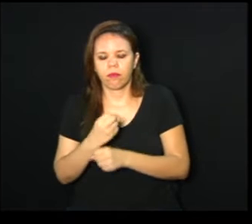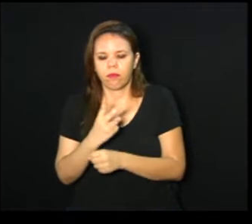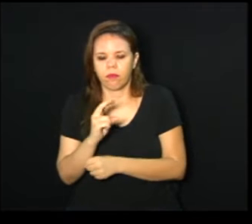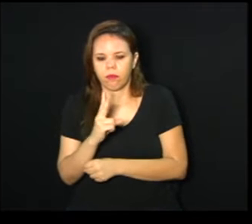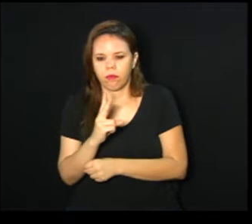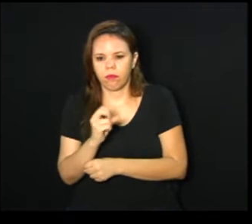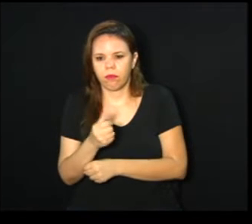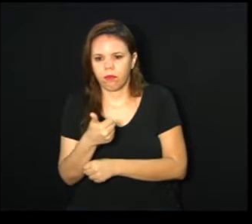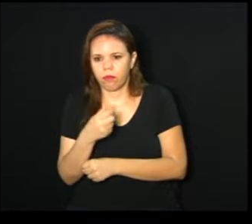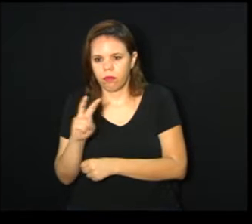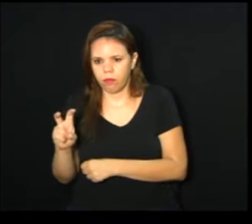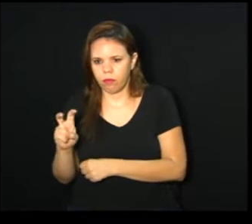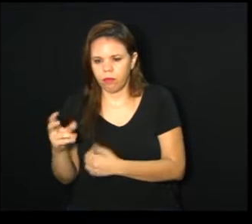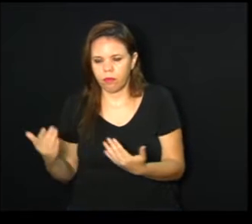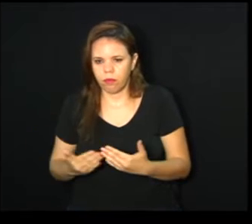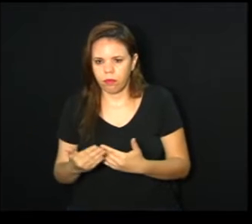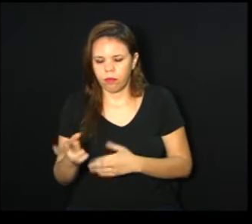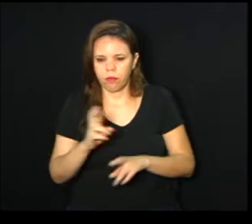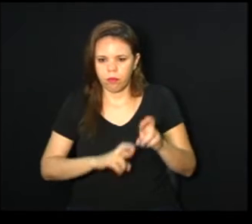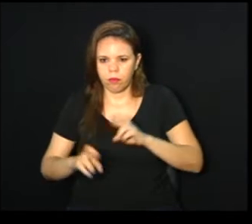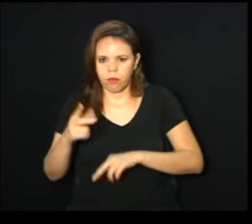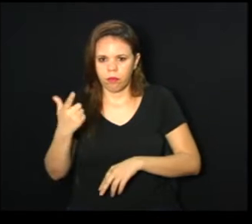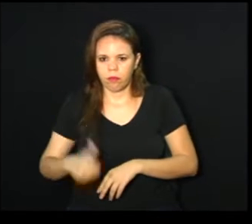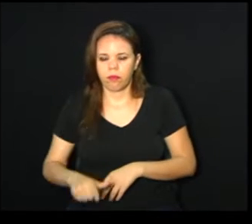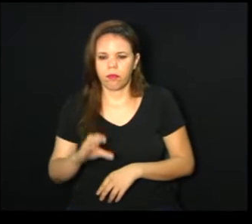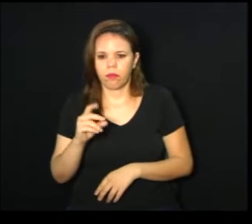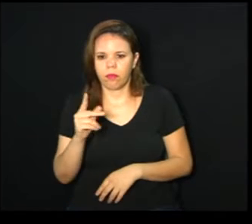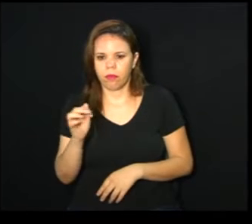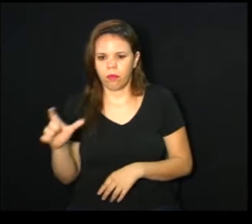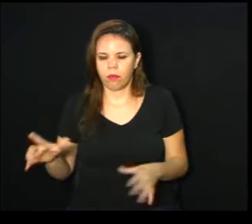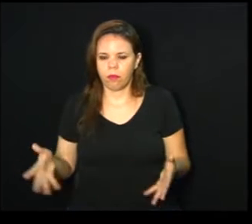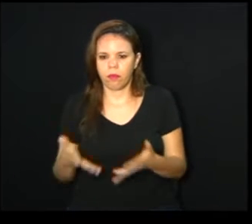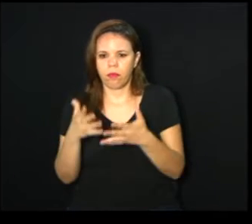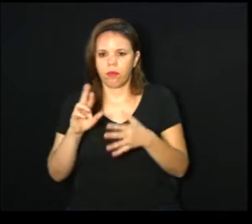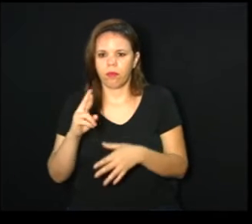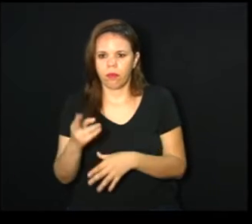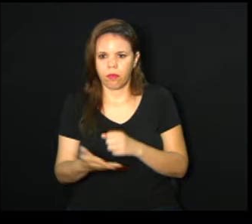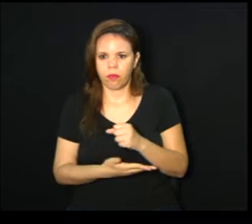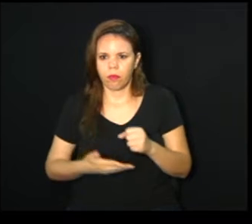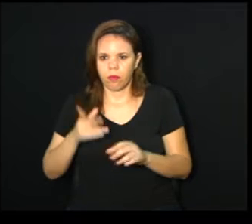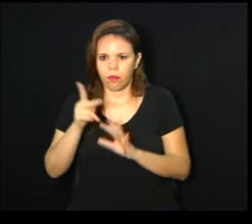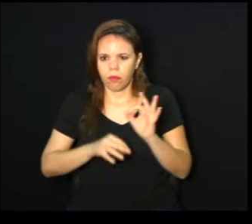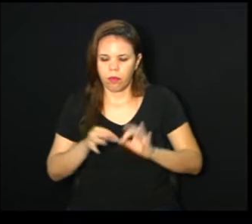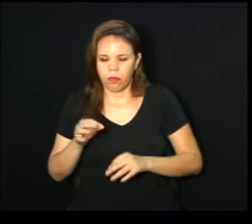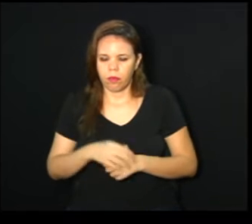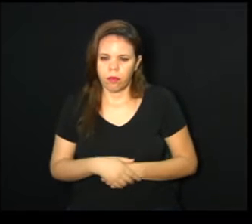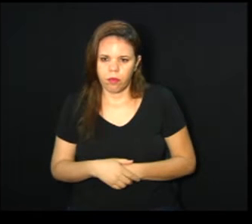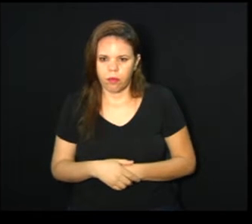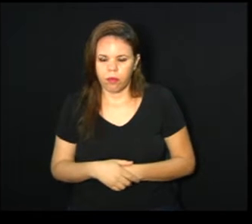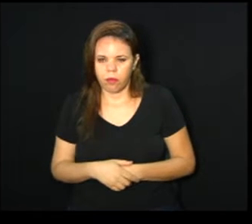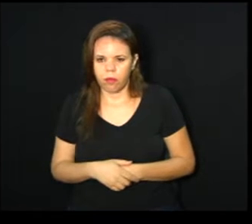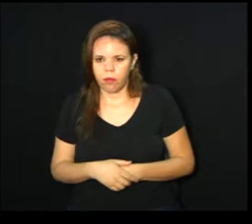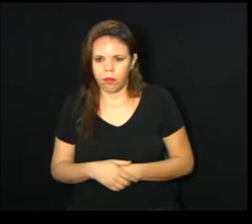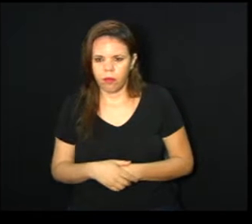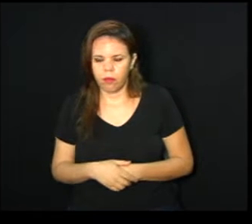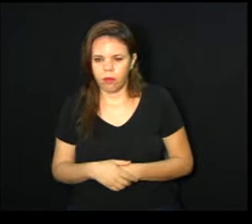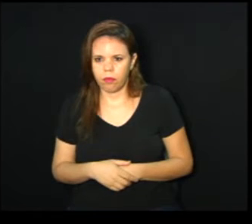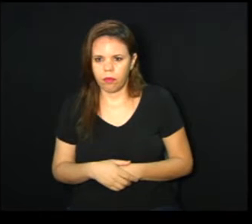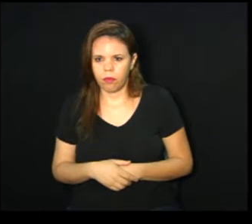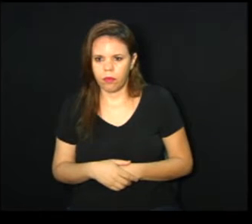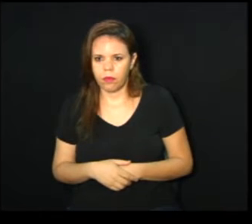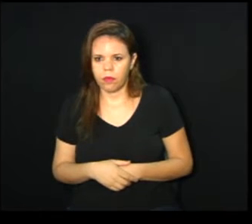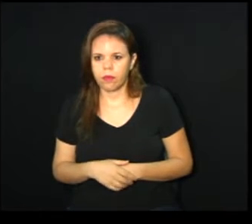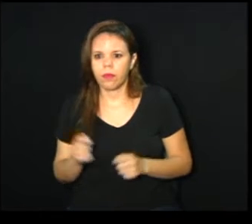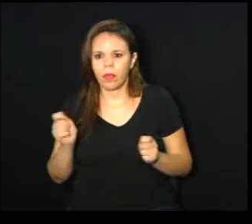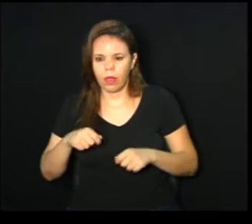agora estamos novamente numa revisão e a CPFL fazendo contribuições com base no resultado desse projeto específico. E